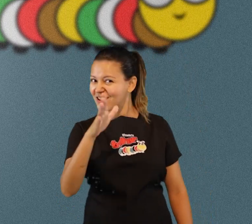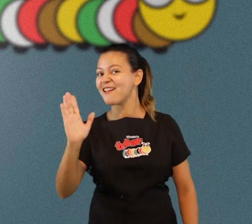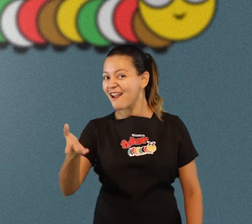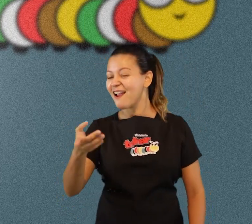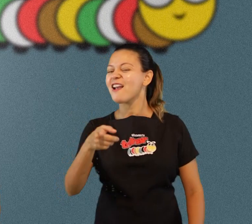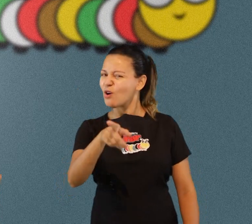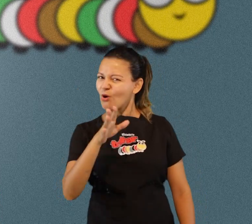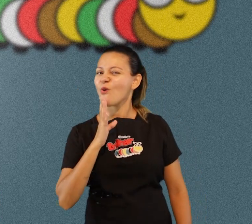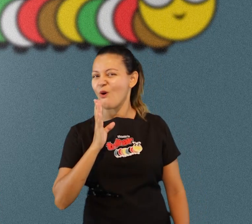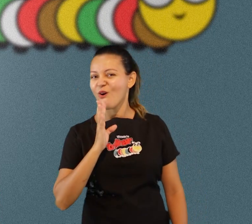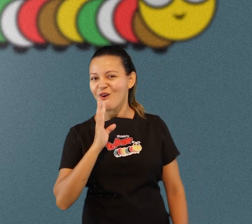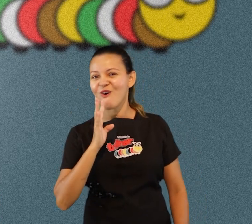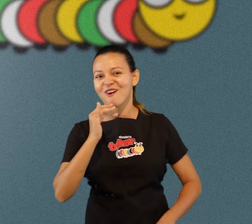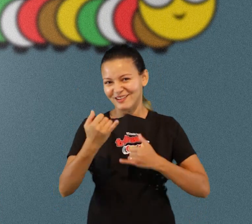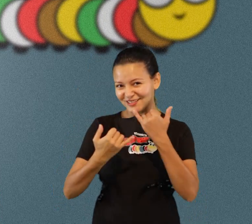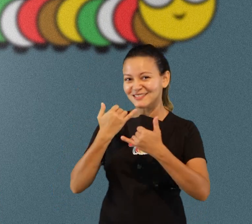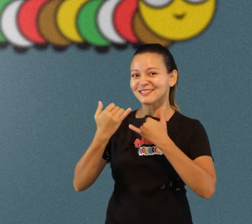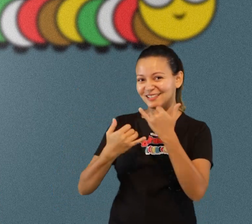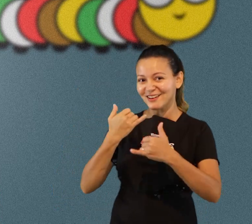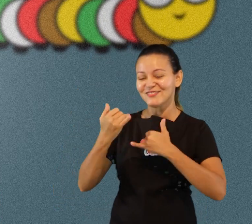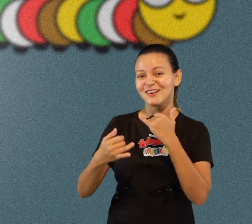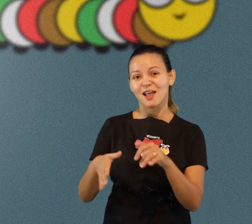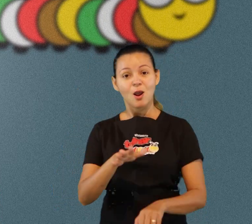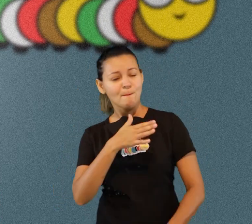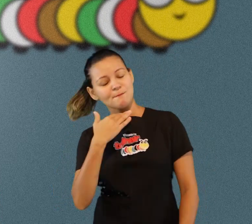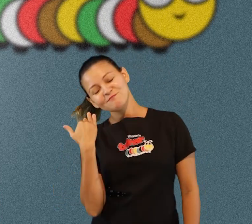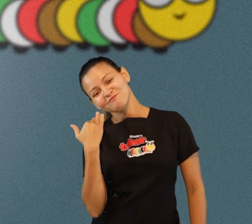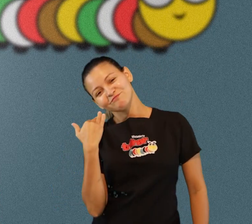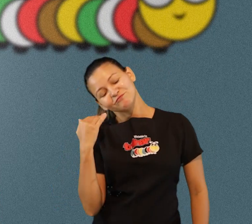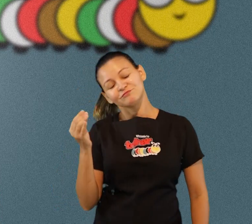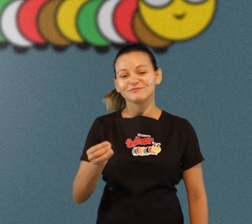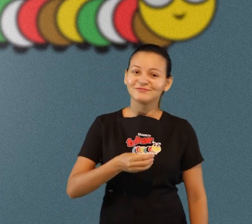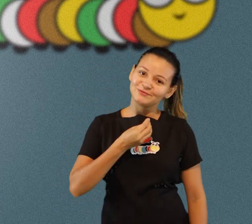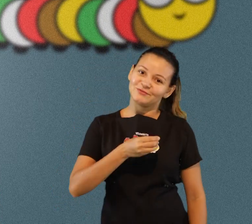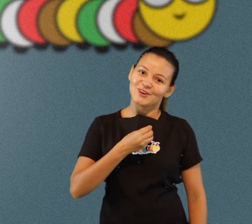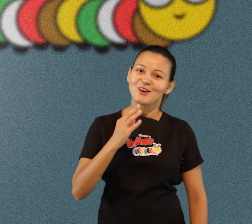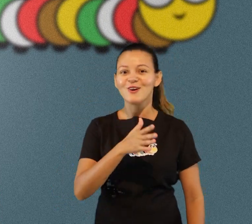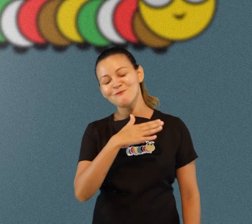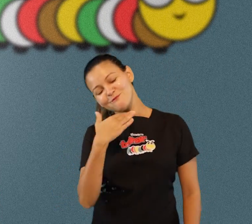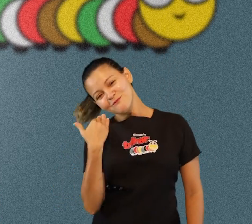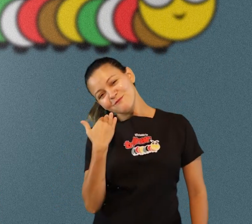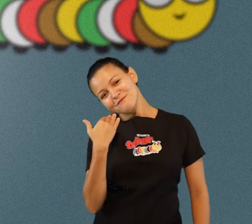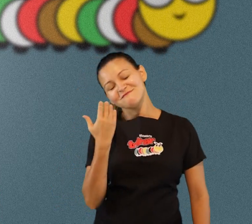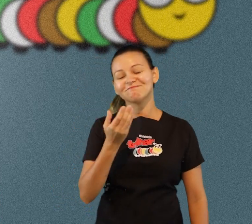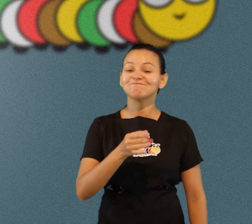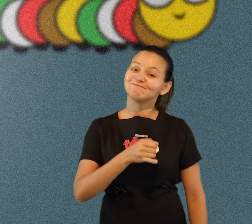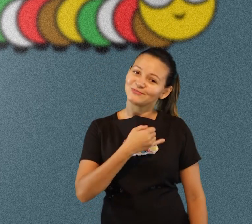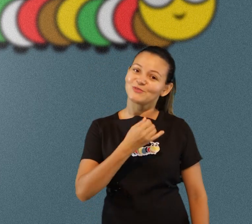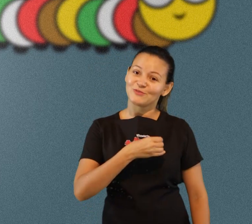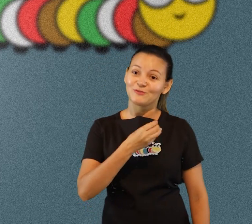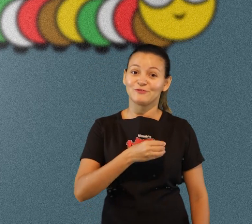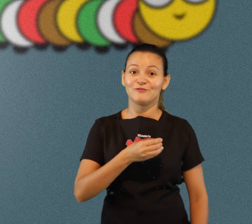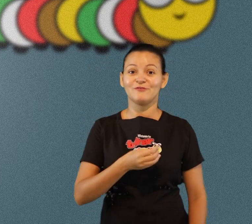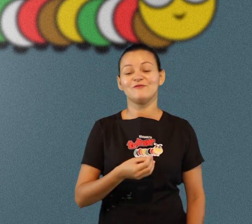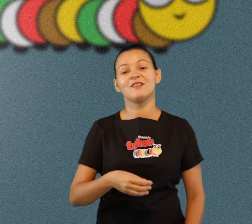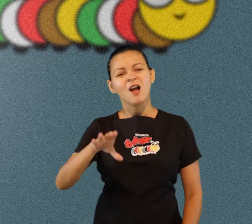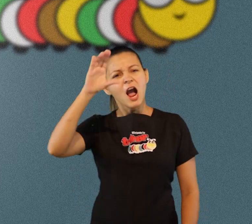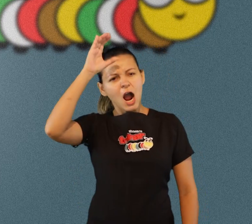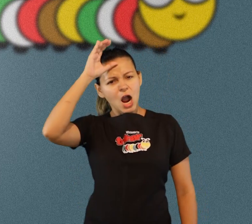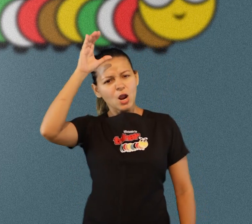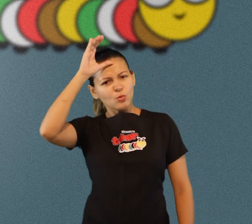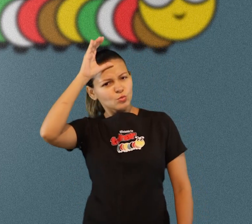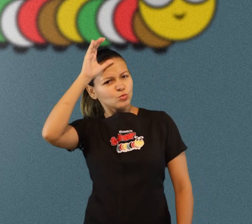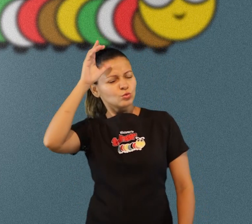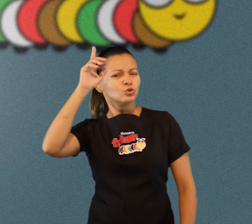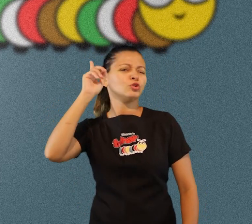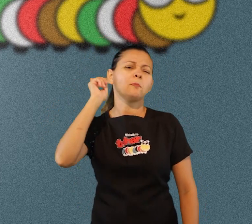mundo brincou até o papai e a mamãe que está aí conhecem essa brincadeira né morto vivo e aí na hora que o tio